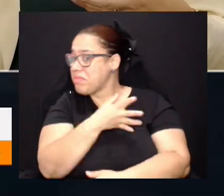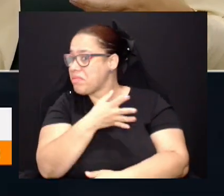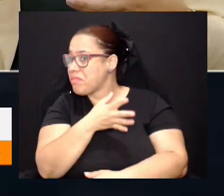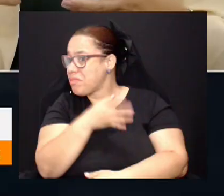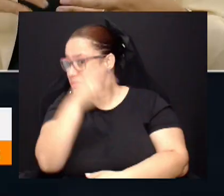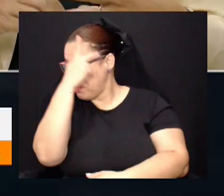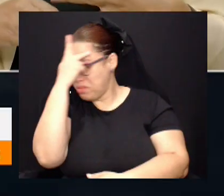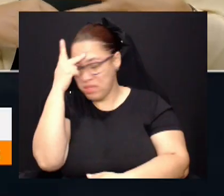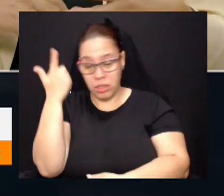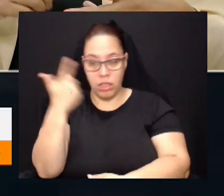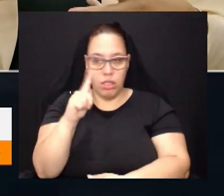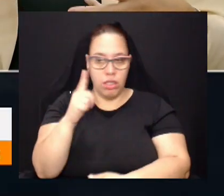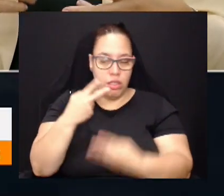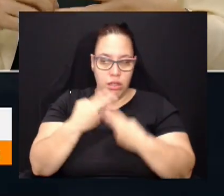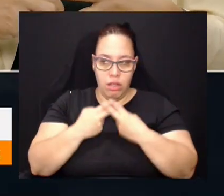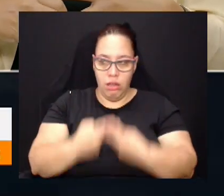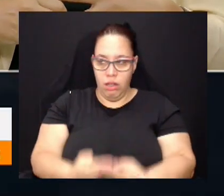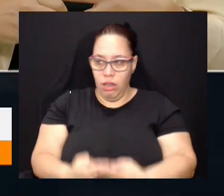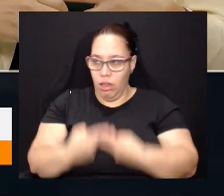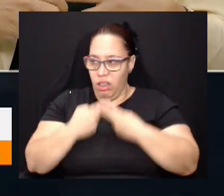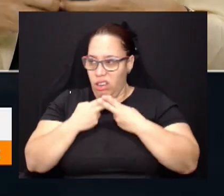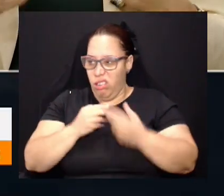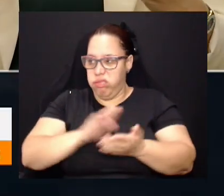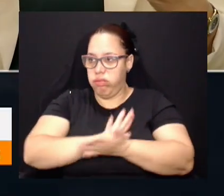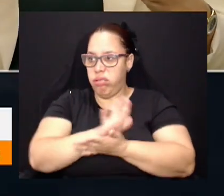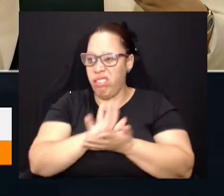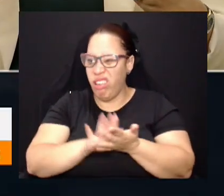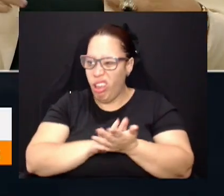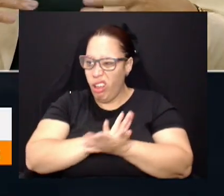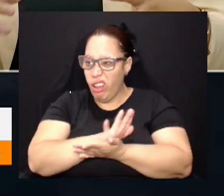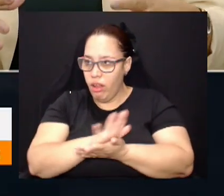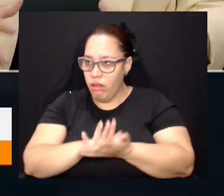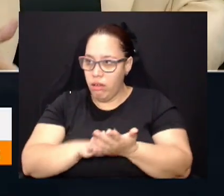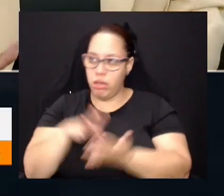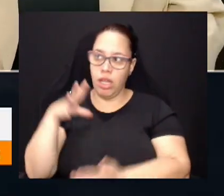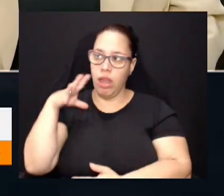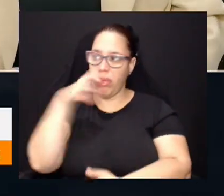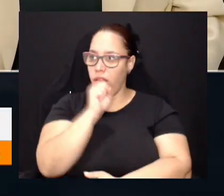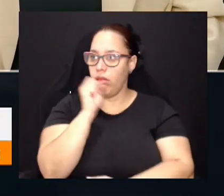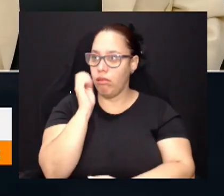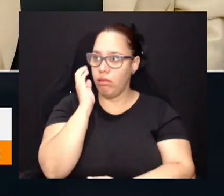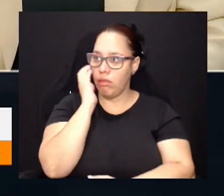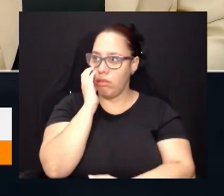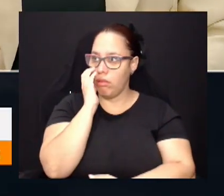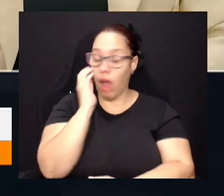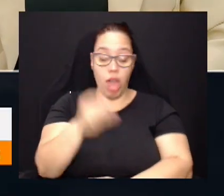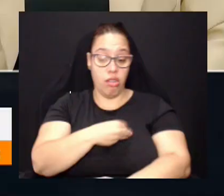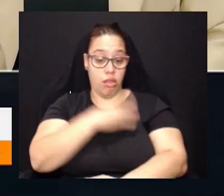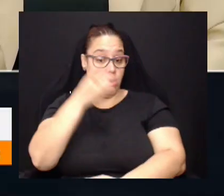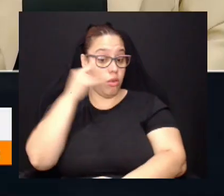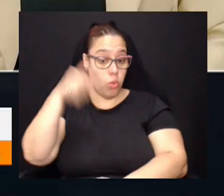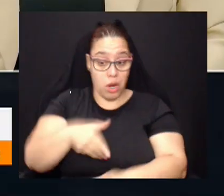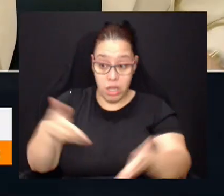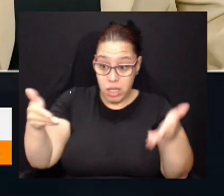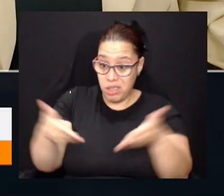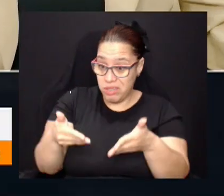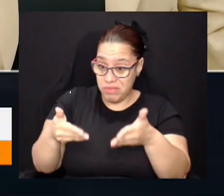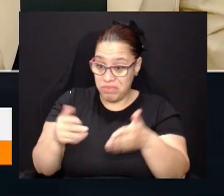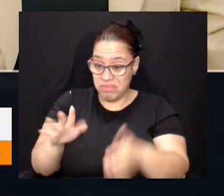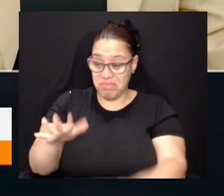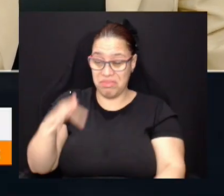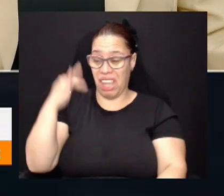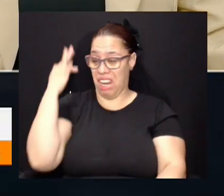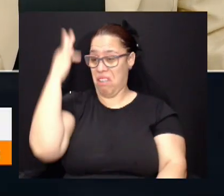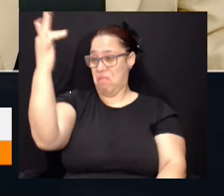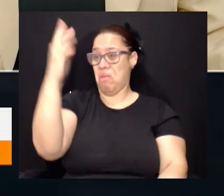para nada, é tudo muito rápido e a gente às vezes nem está presente no aqui e no agora mesmo, a gente está lá no futuro, ou então tem